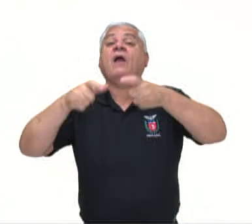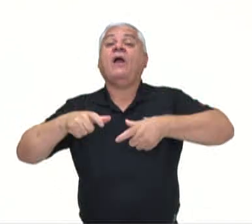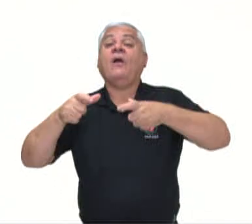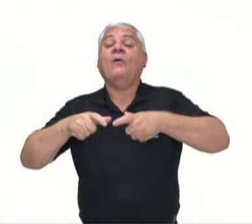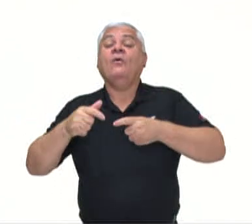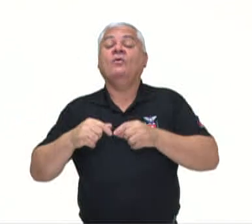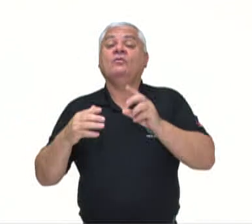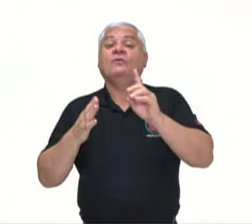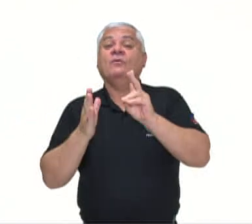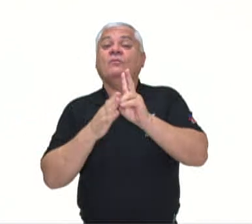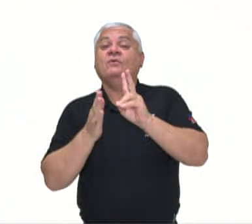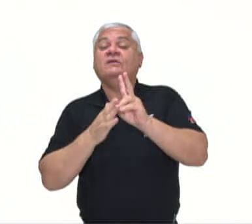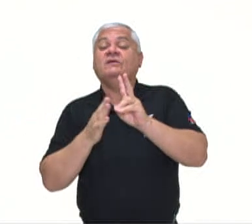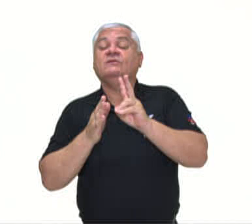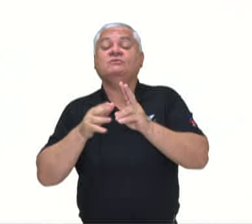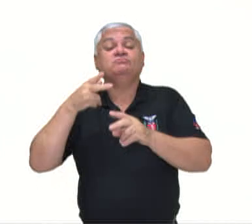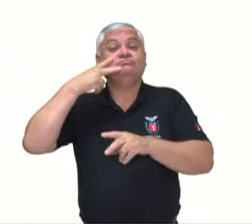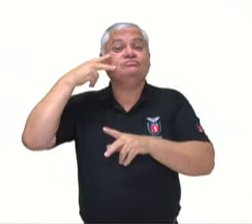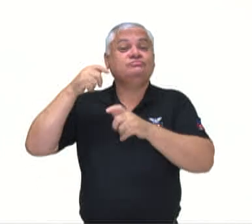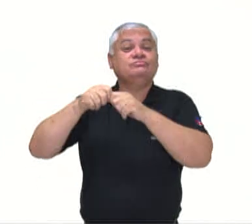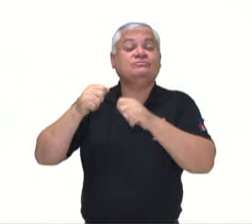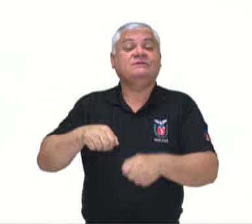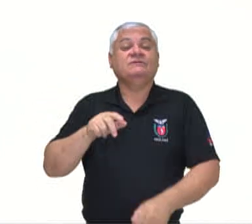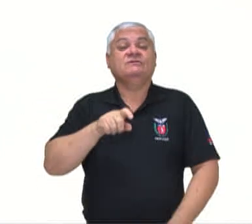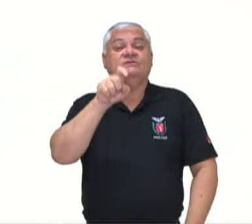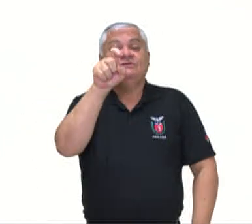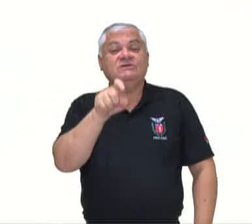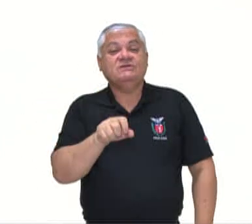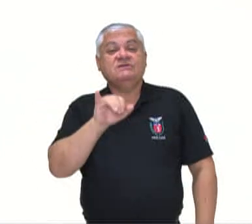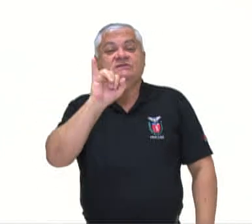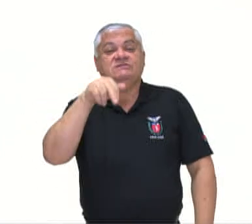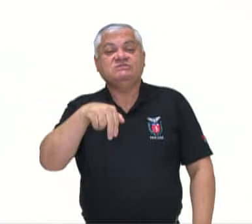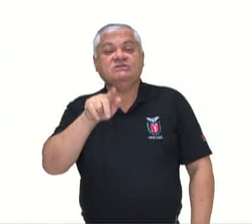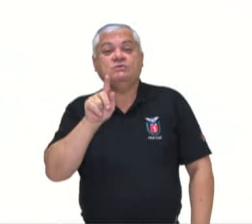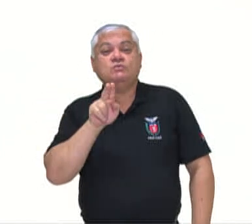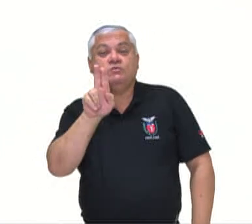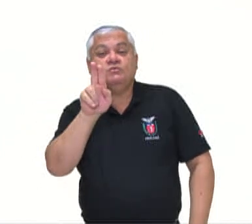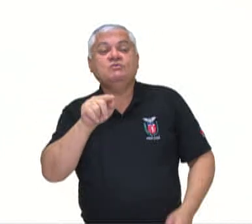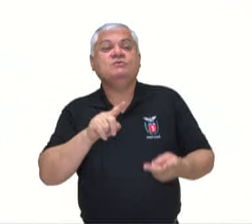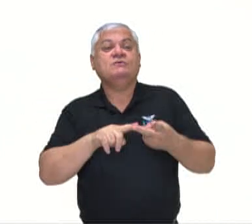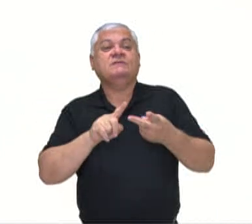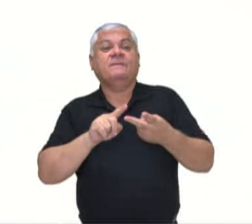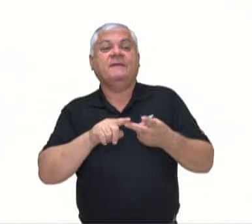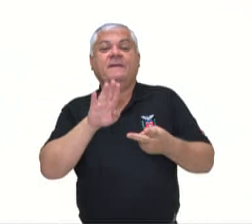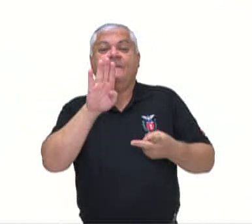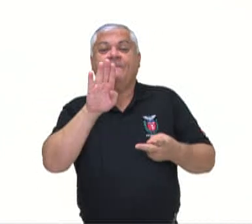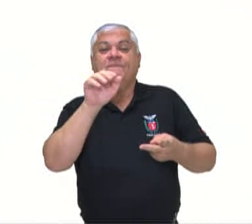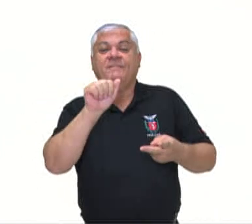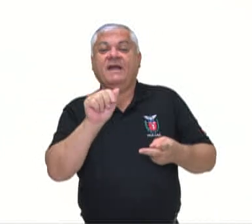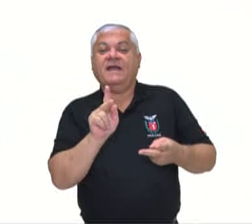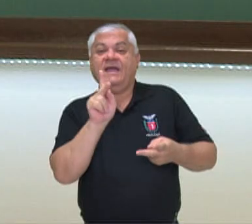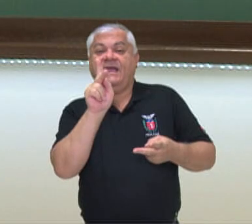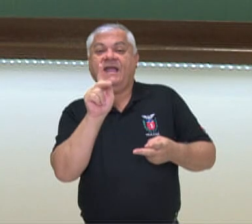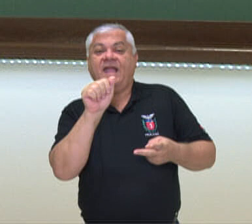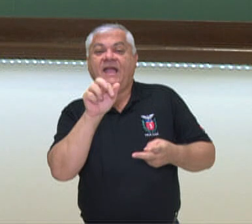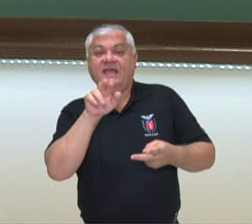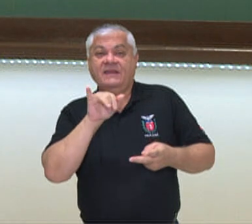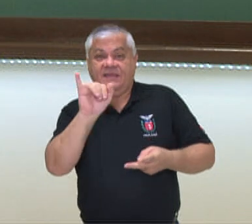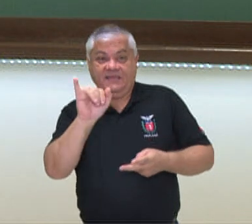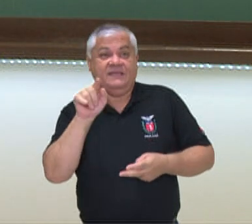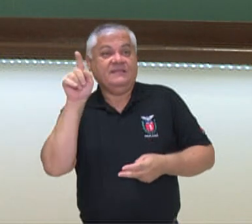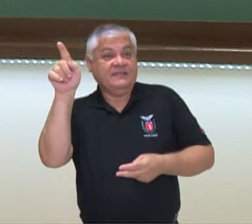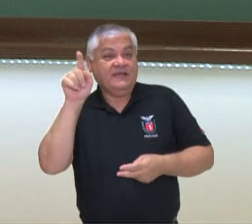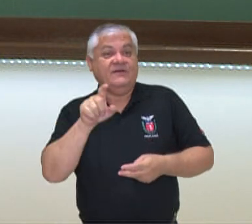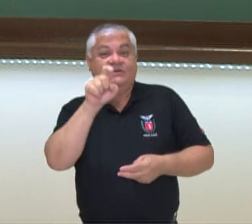povos indígenas do Xingu e dos índios Bacairi, no Mato Grosso, né? Lembrando, o Xingu é